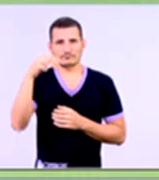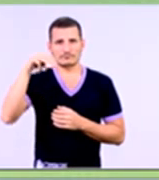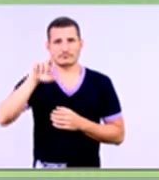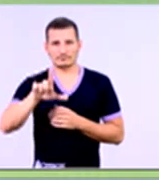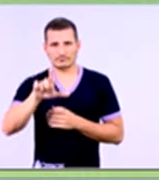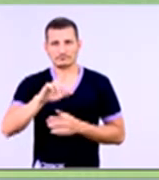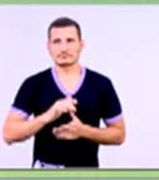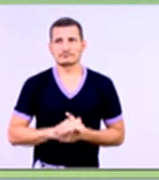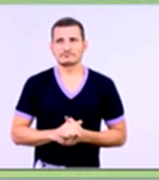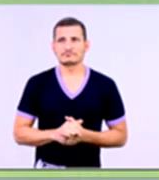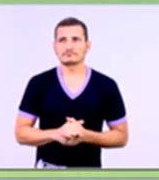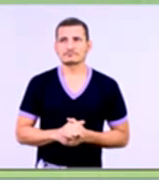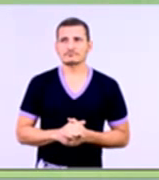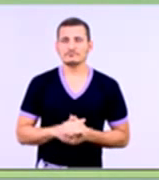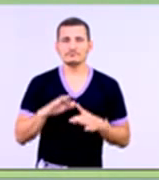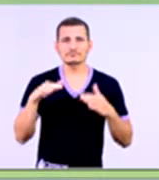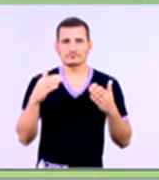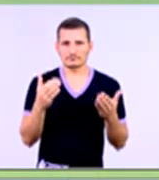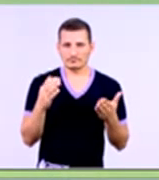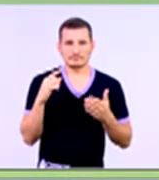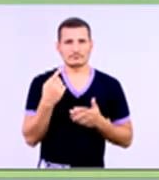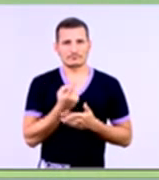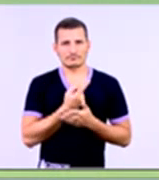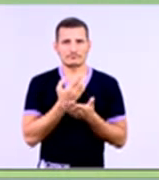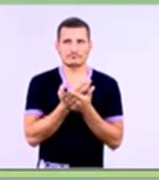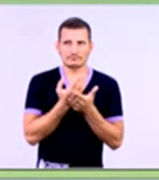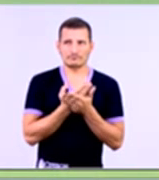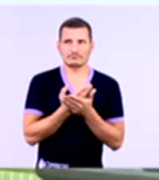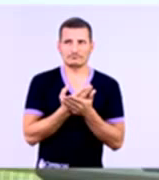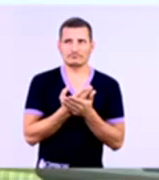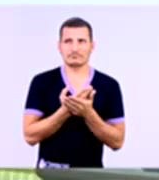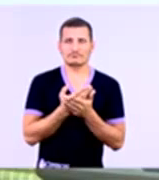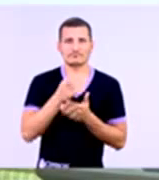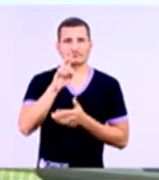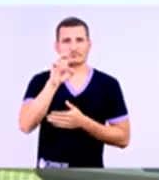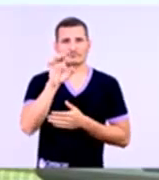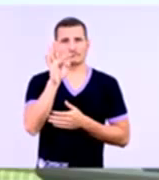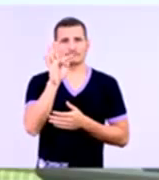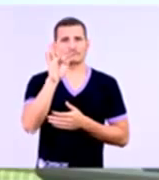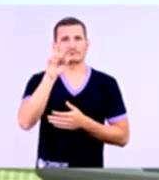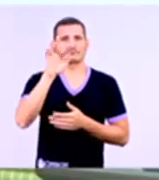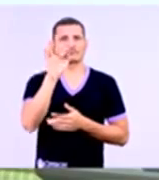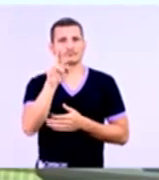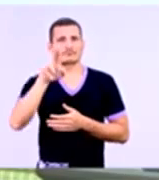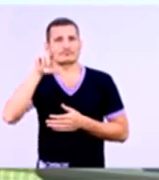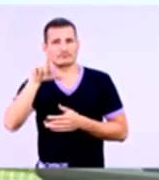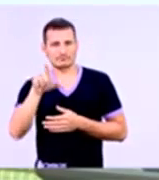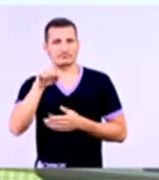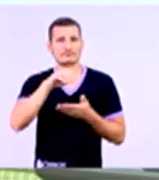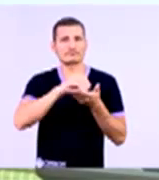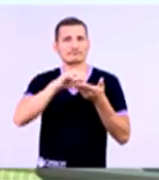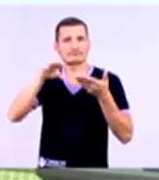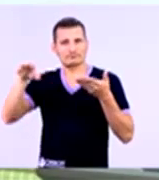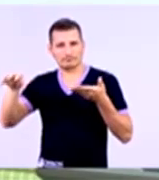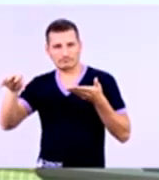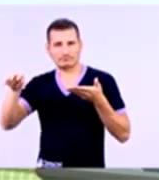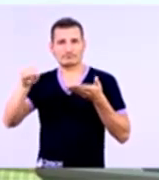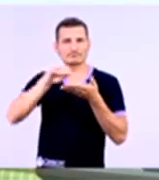Então, nós vimos que o RESTful serve para isso, transferência de dados. entre um agente e um